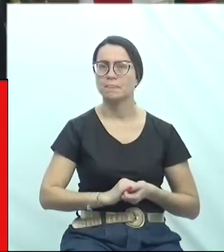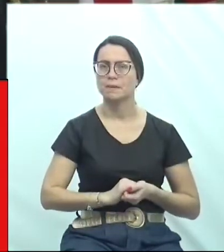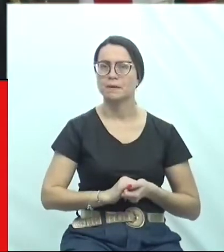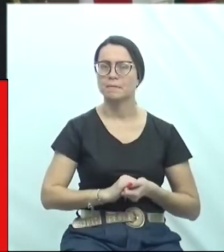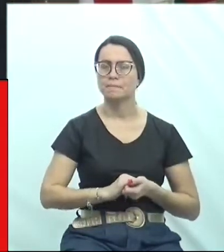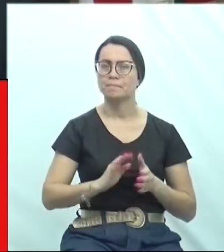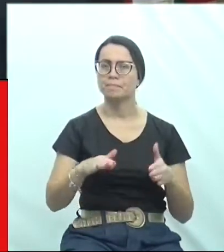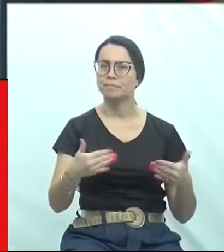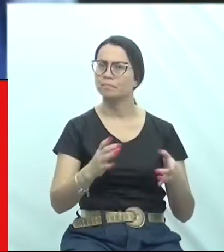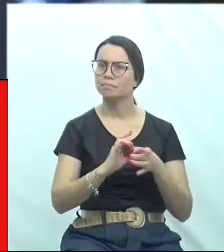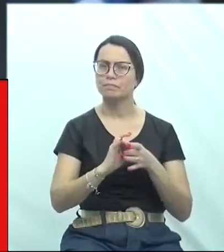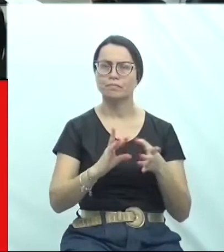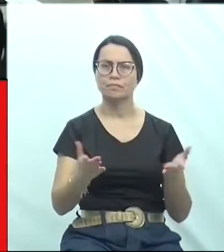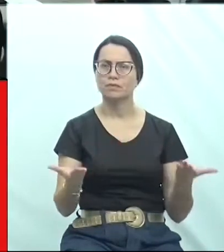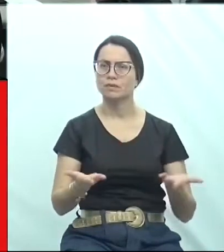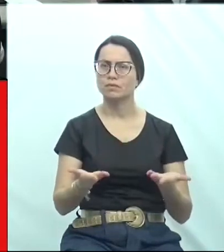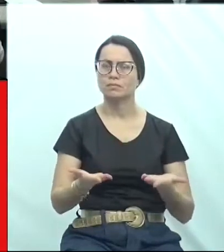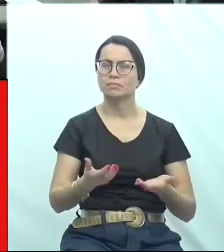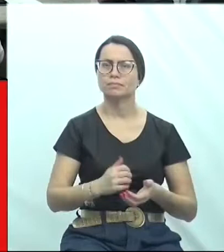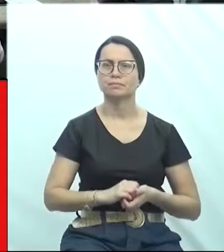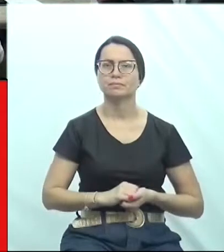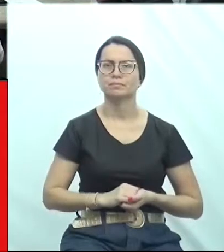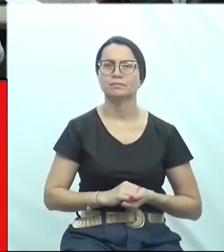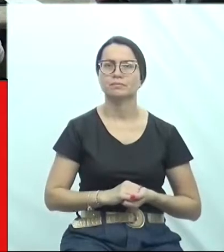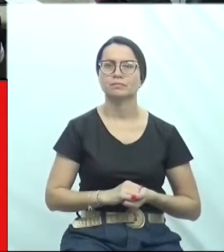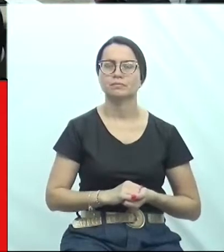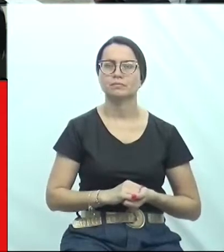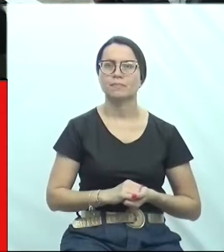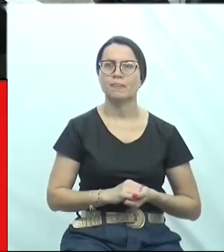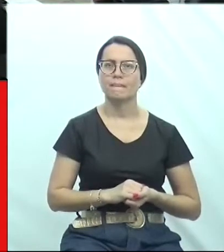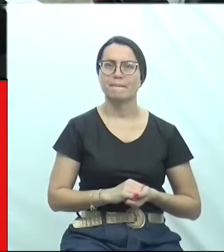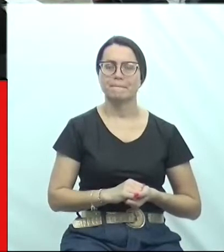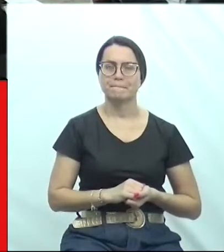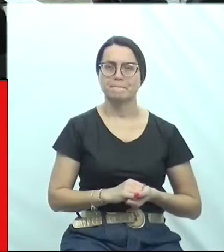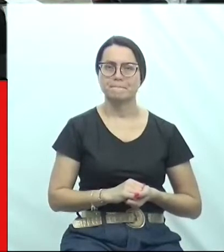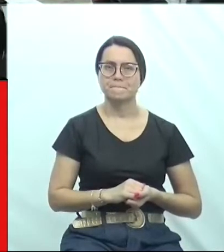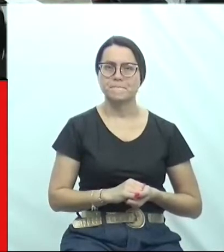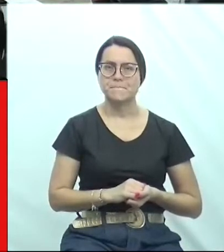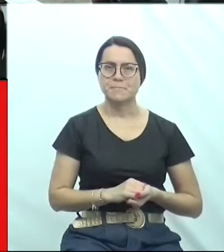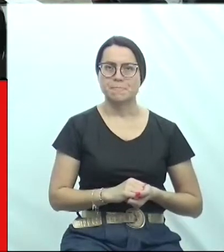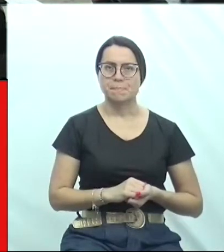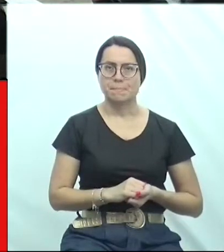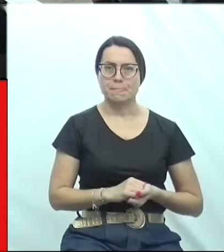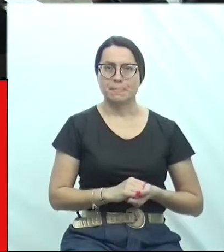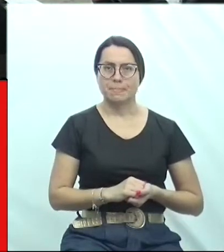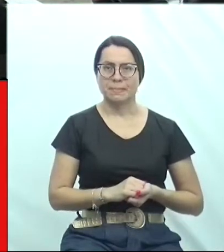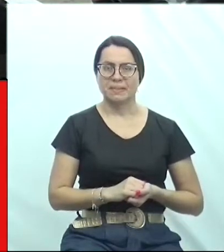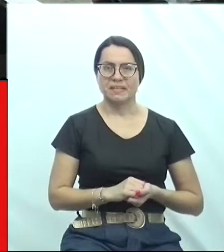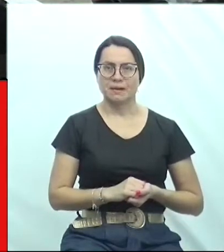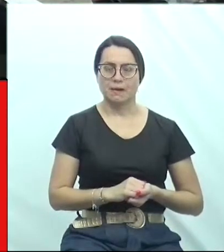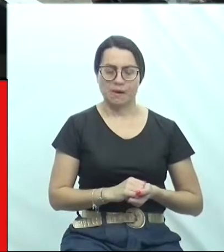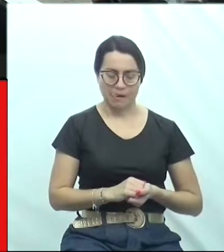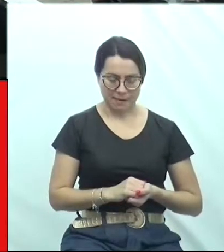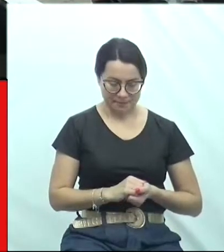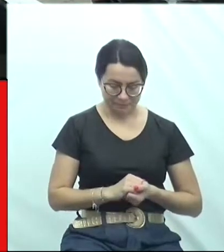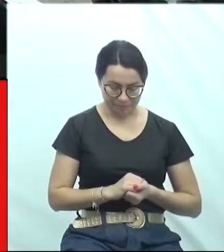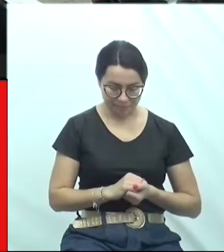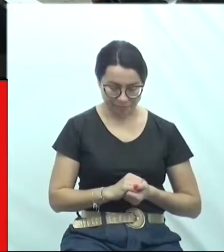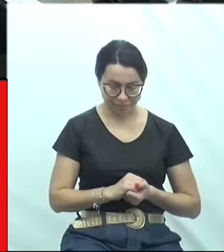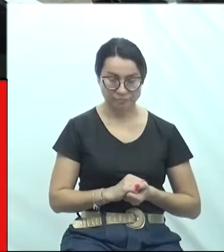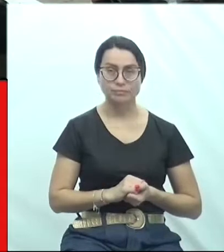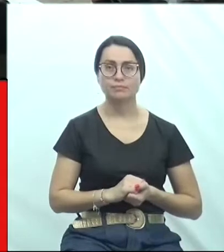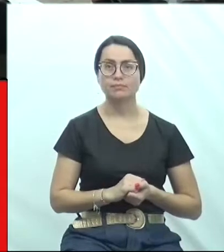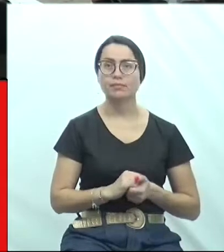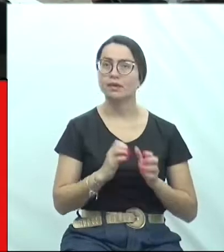à vontade. Obrigado pela presença. Então, vocês fiquem à vontade, se já quiser responder ou quiser fazer alguma explanação, fiquem à